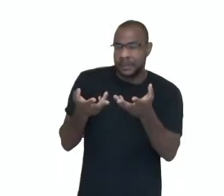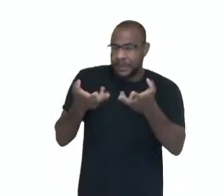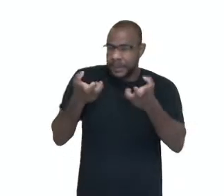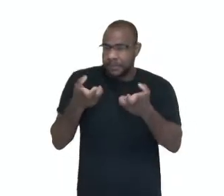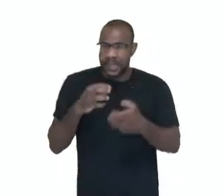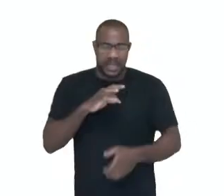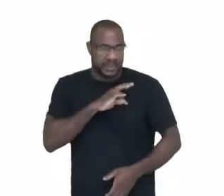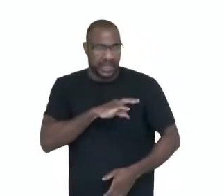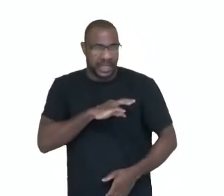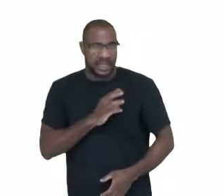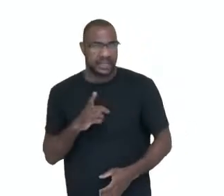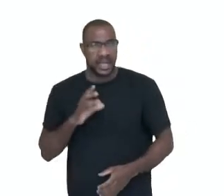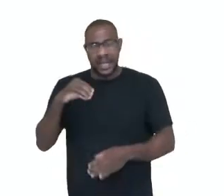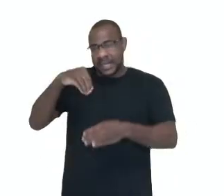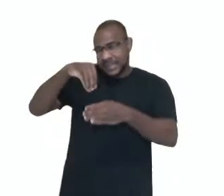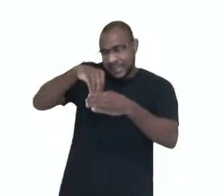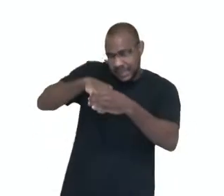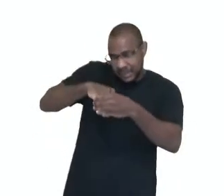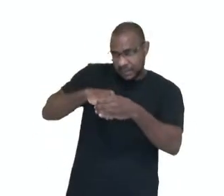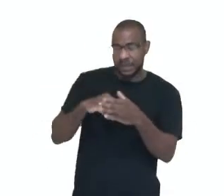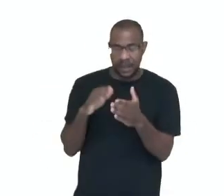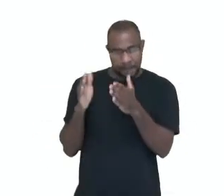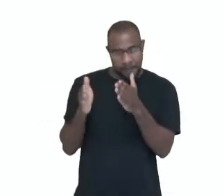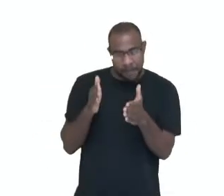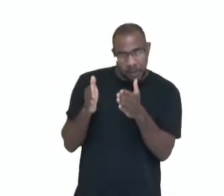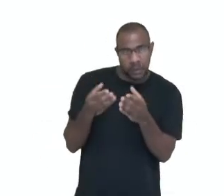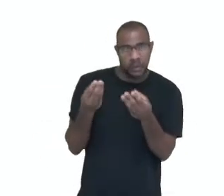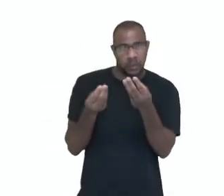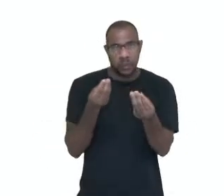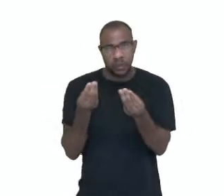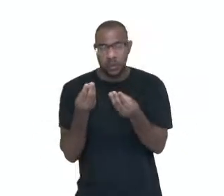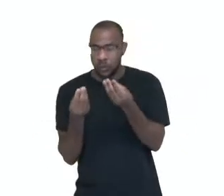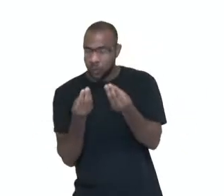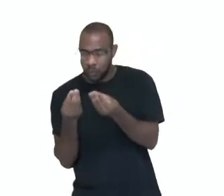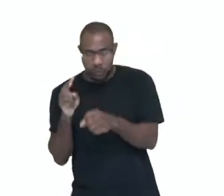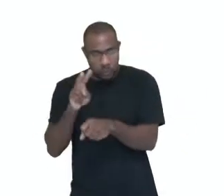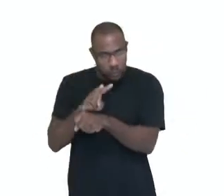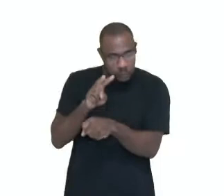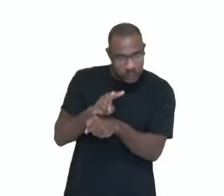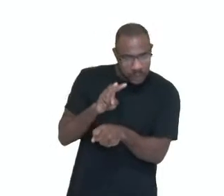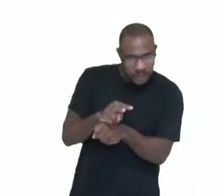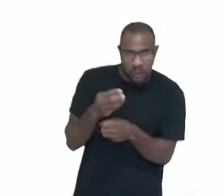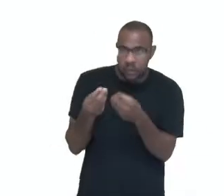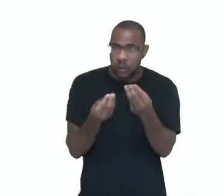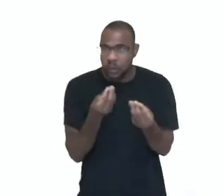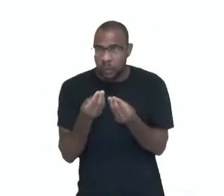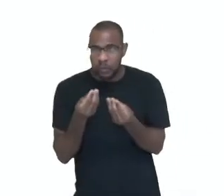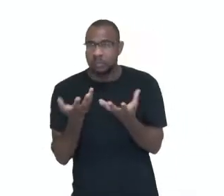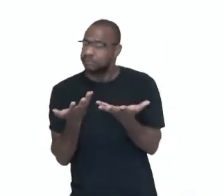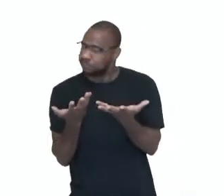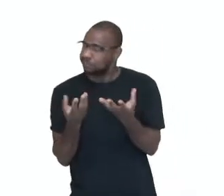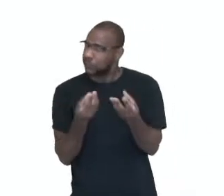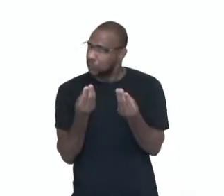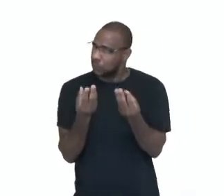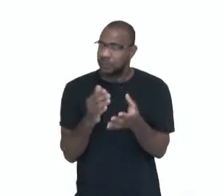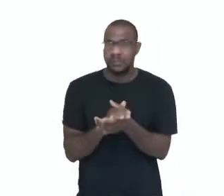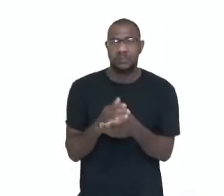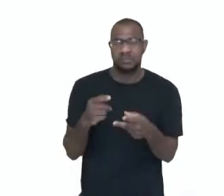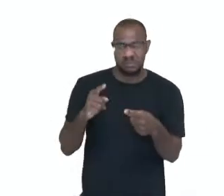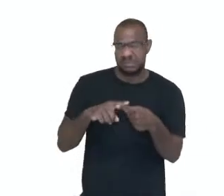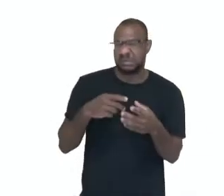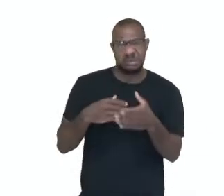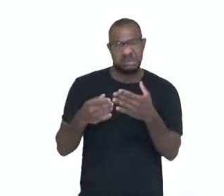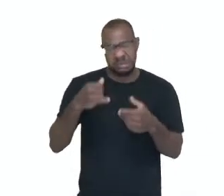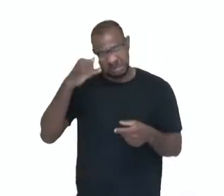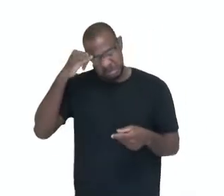que envolvem a reprodução, ao manejo, a domesticação dos animais, sejam eles